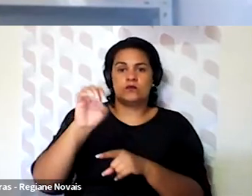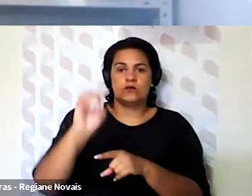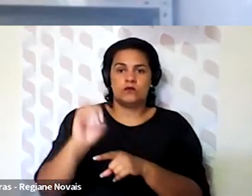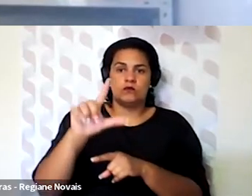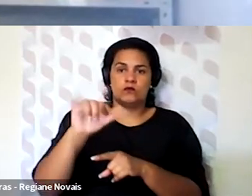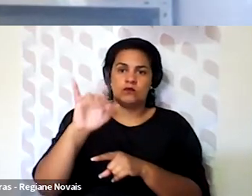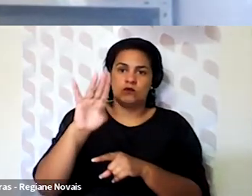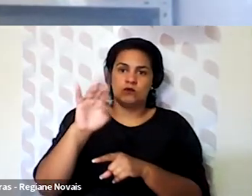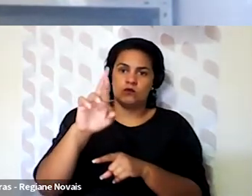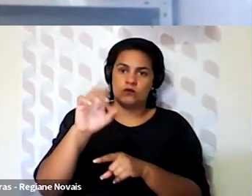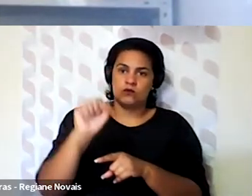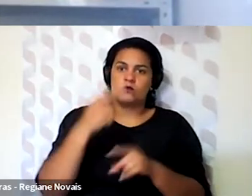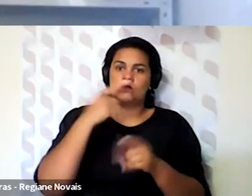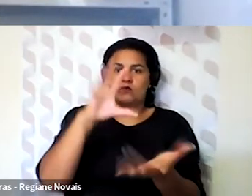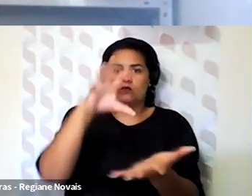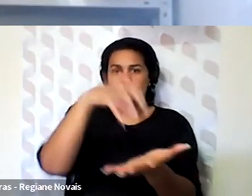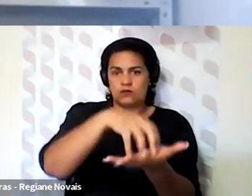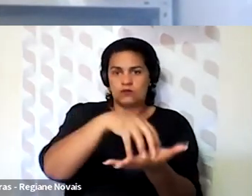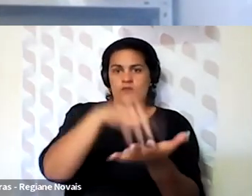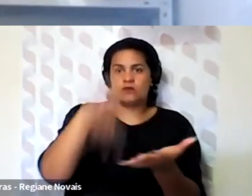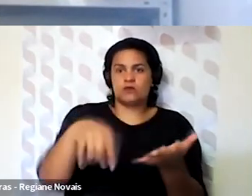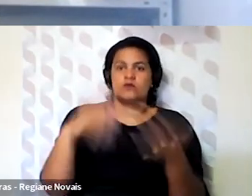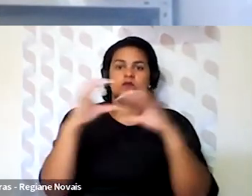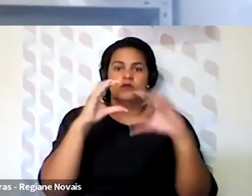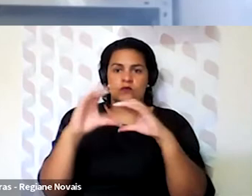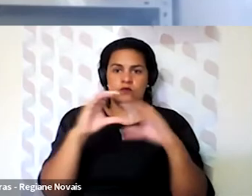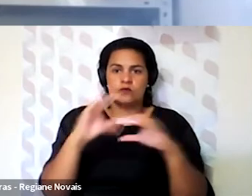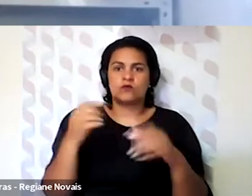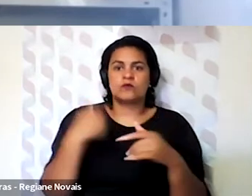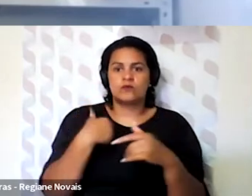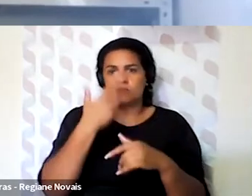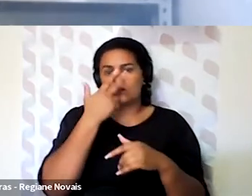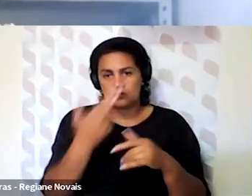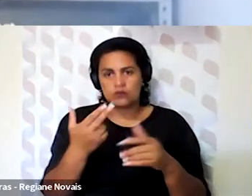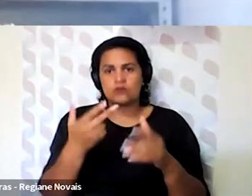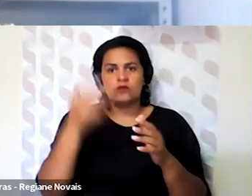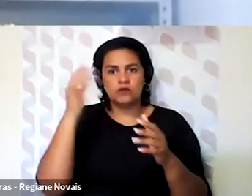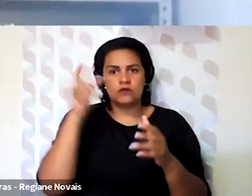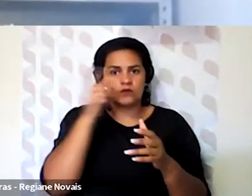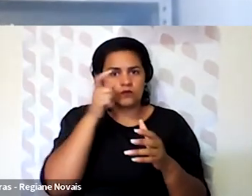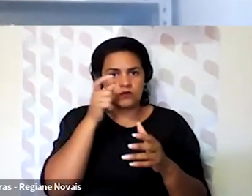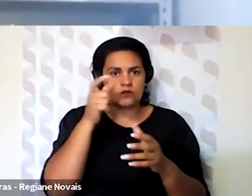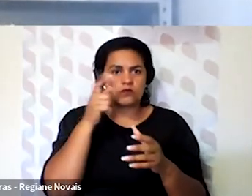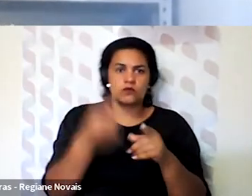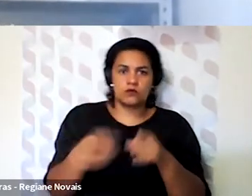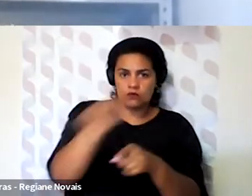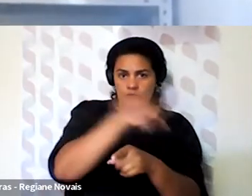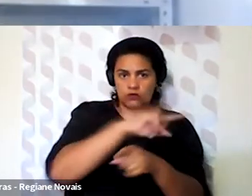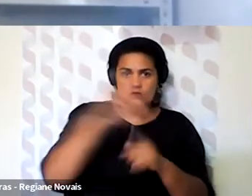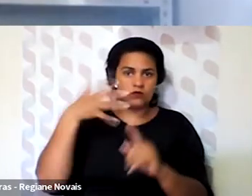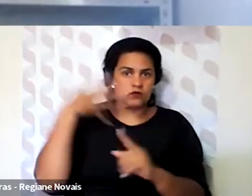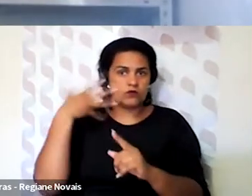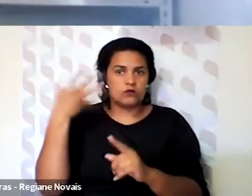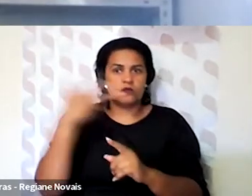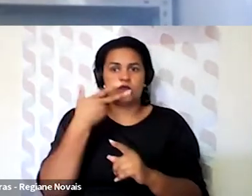comunicação. Então, achei muito interessante o conferencista anterior, as nossas falas, falar muito de queda da liberdade de